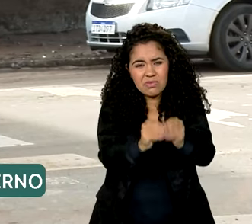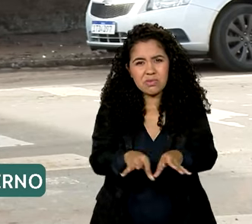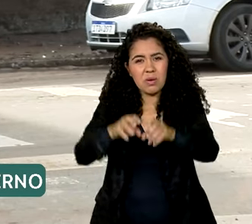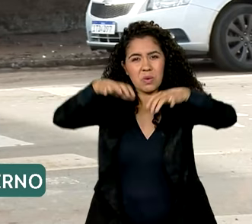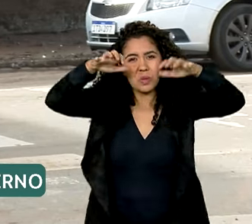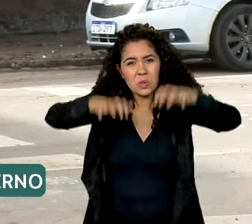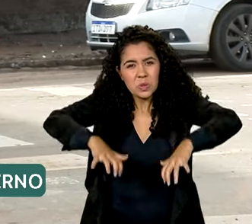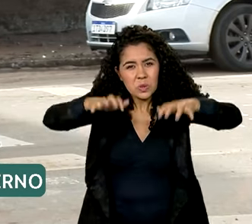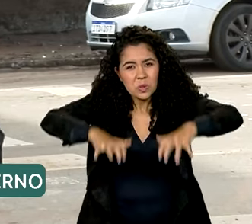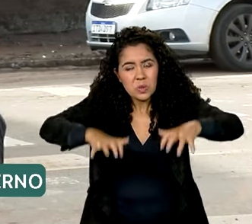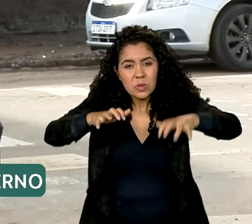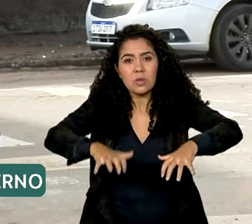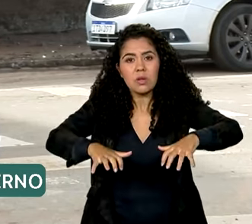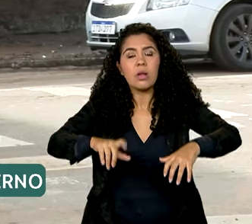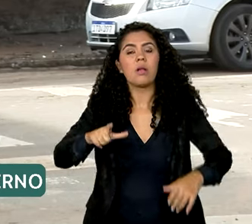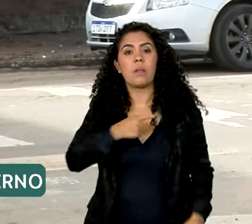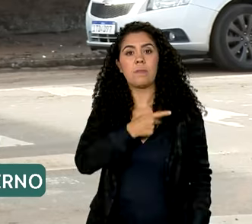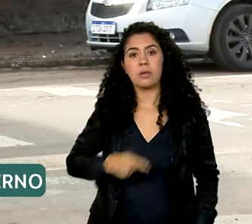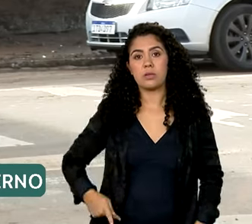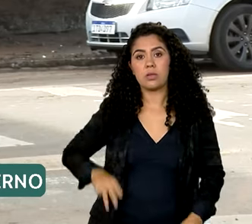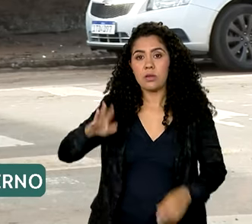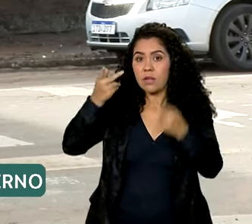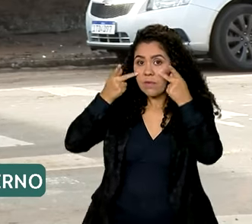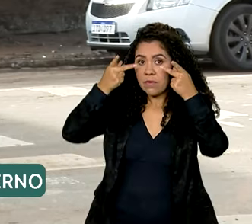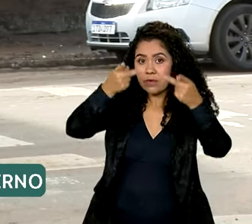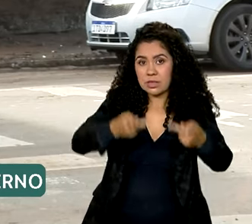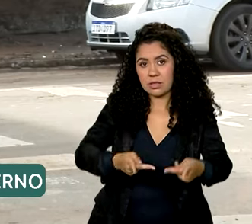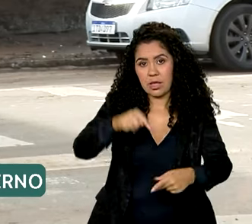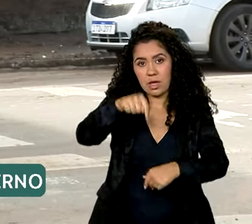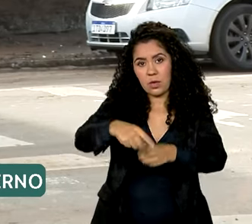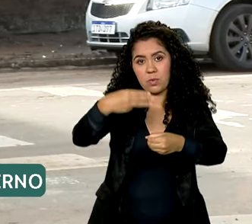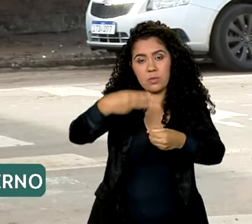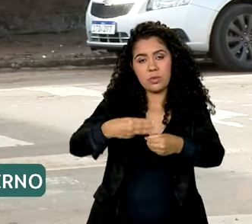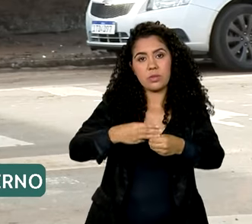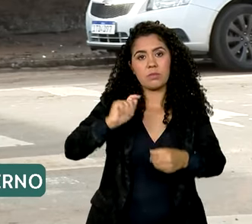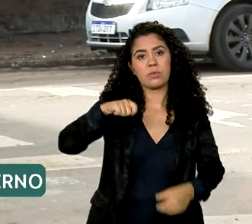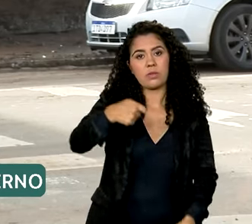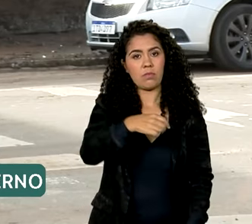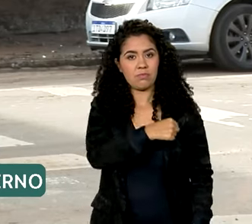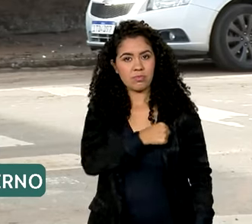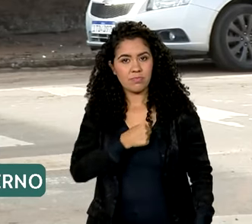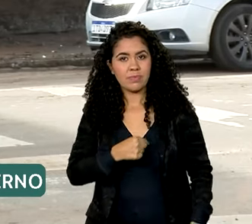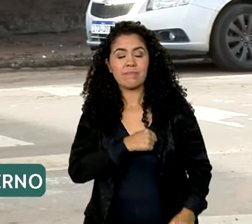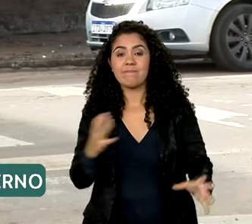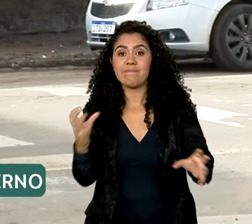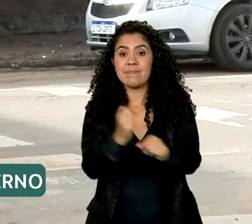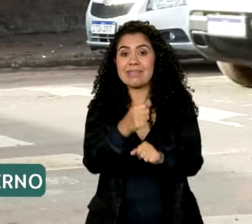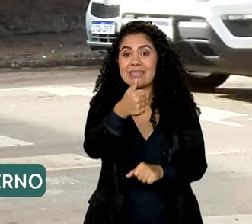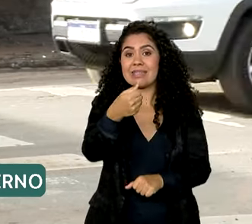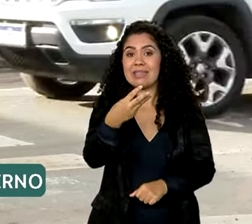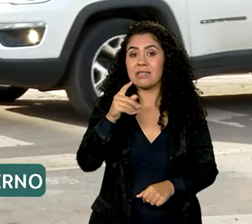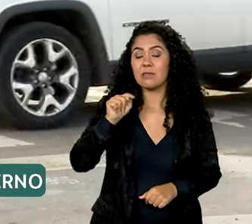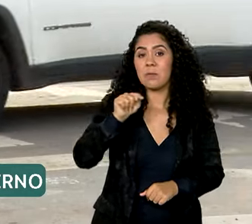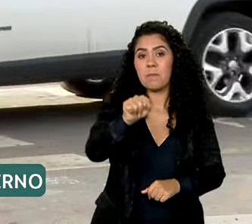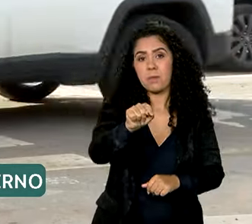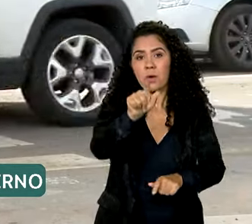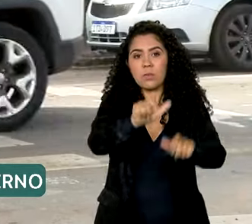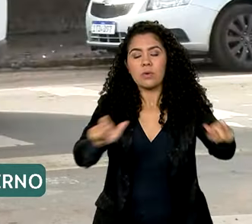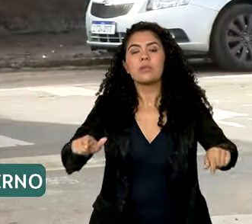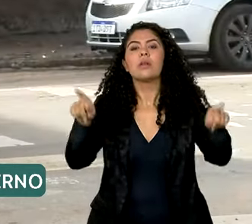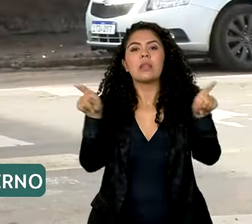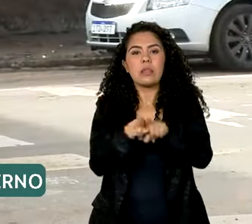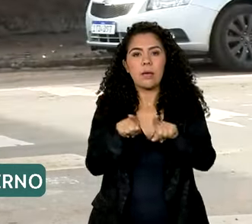que o presidente vai visitar é aqui em Cruzeiro do Sul, com 13 mil habitantes. E vem conhecer o bairro Passo de